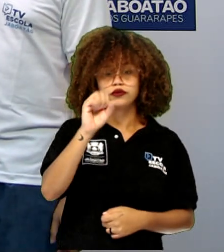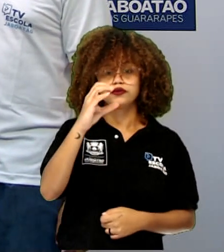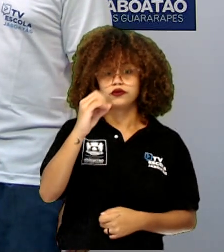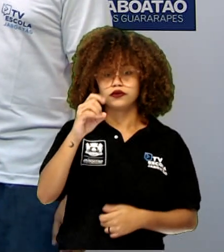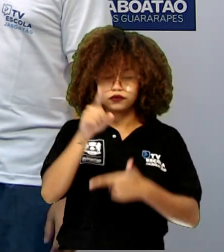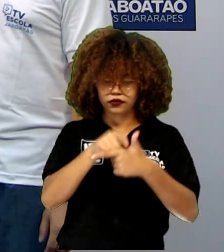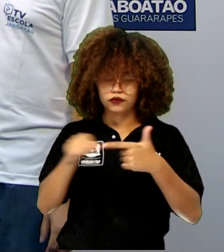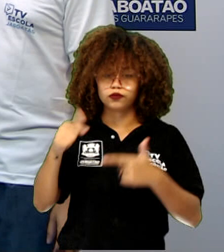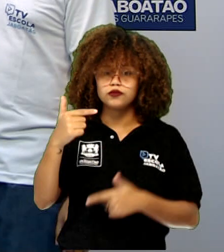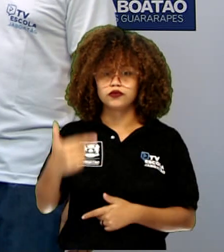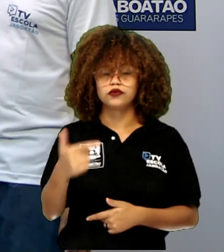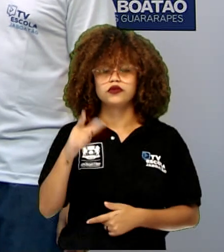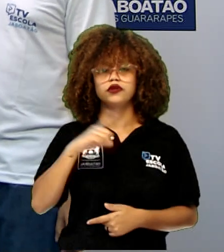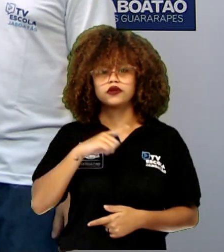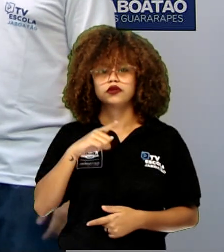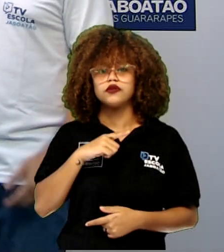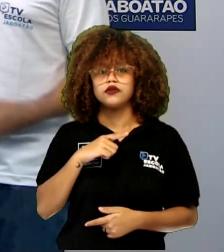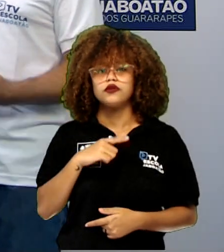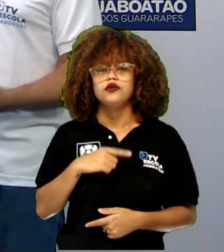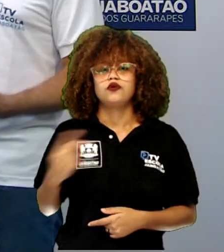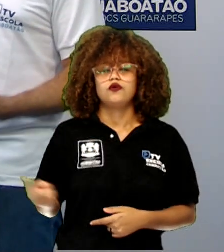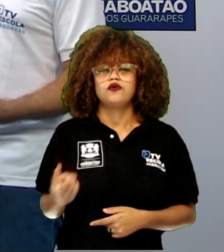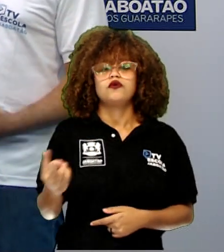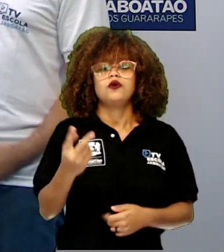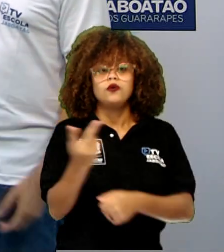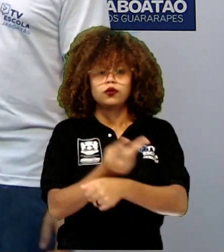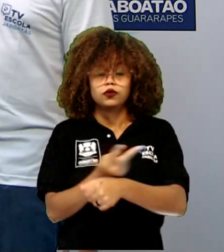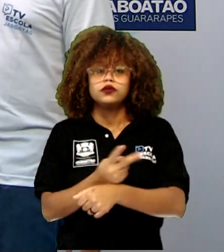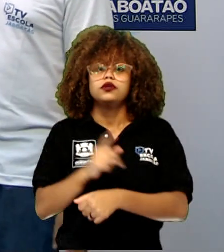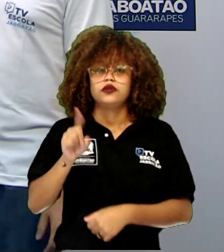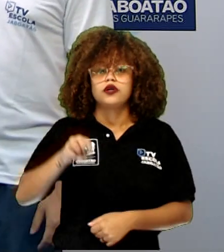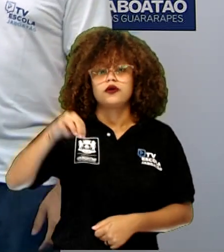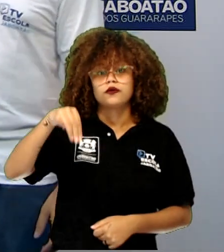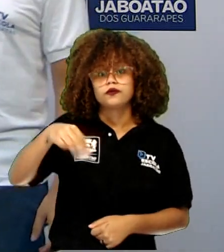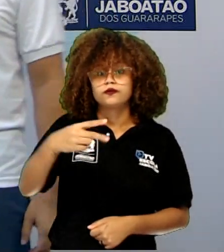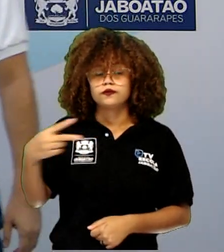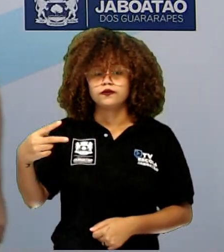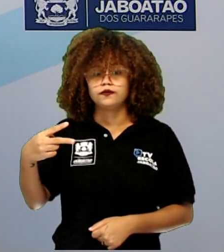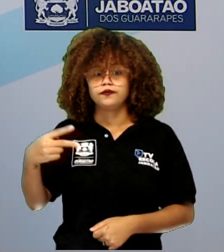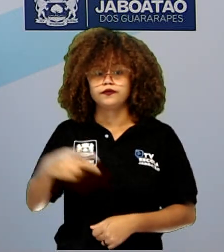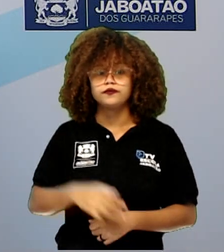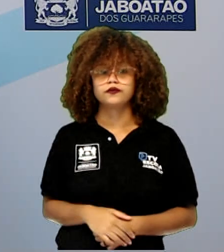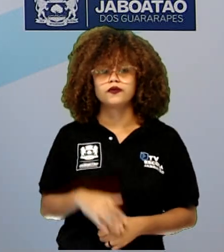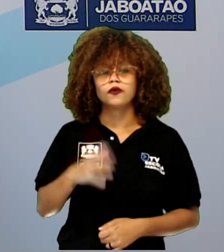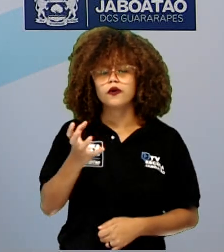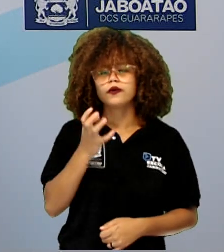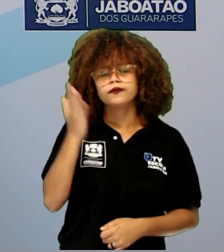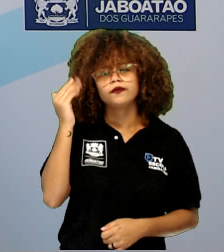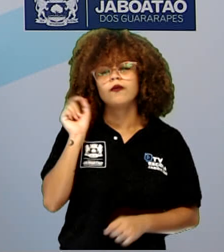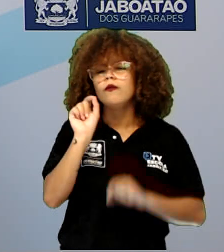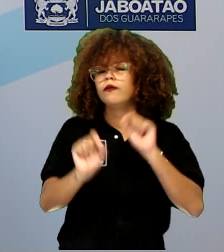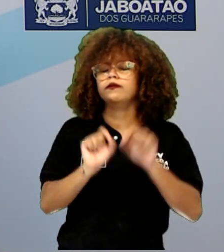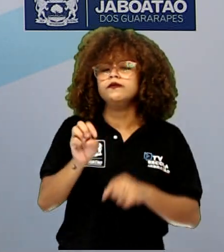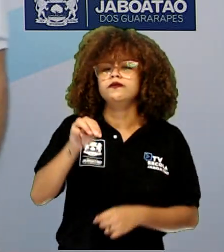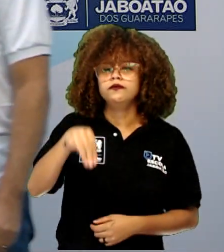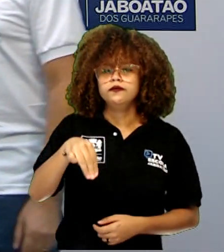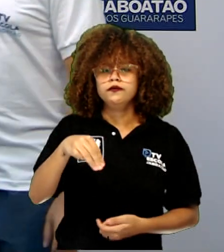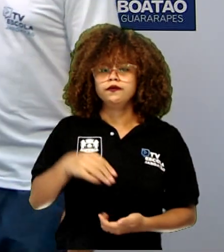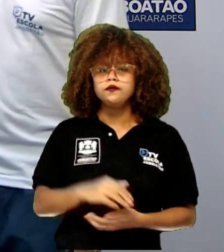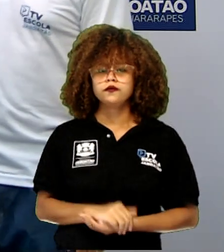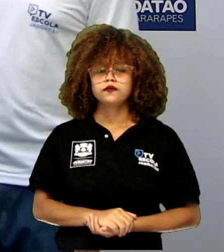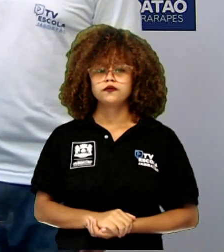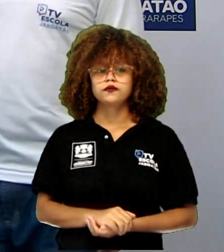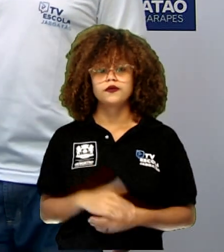nós vamos ter assim o valor procurado que é o valor de n Ele quer saber quem é e me certo bom